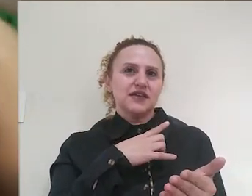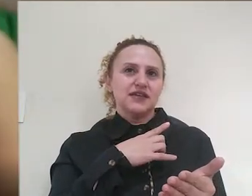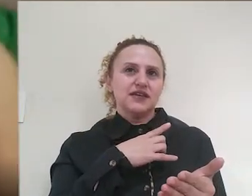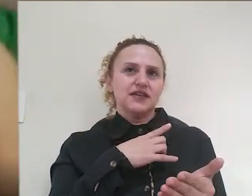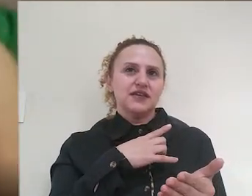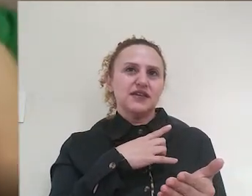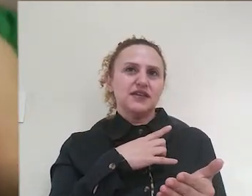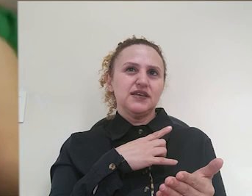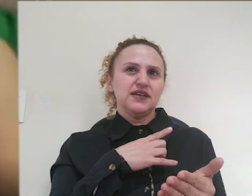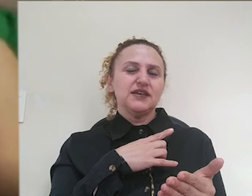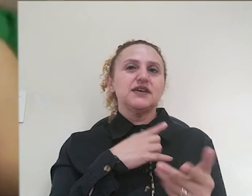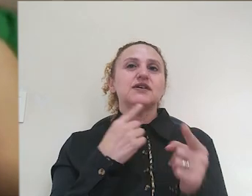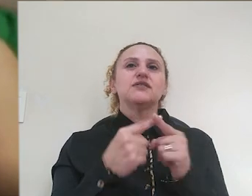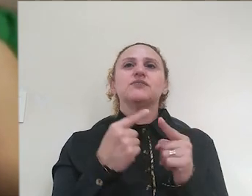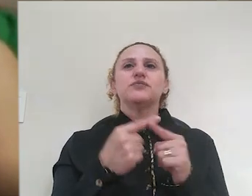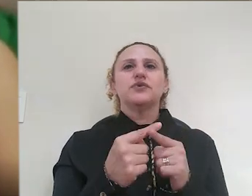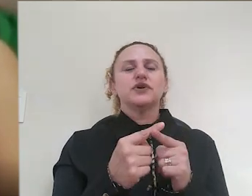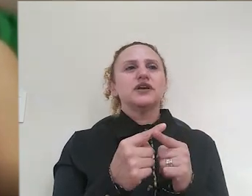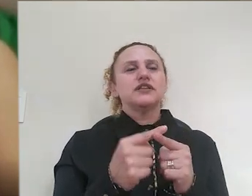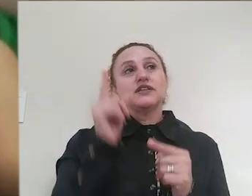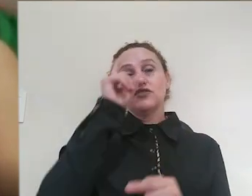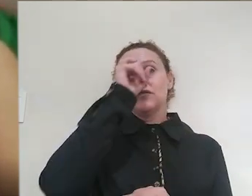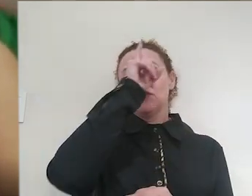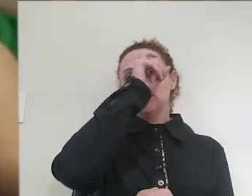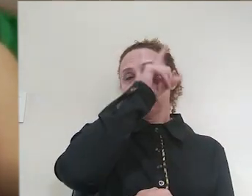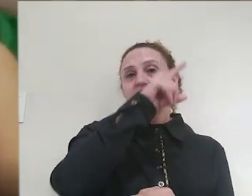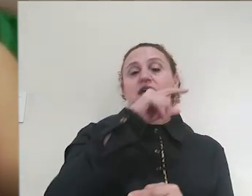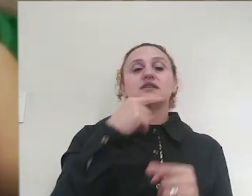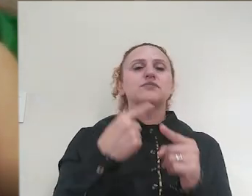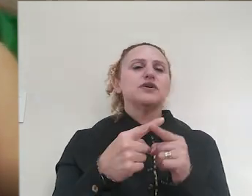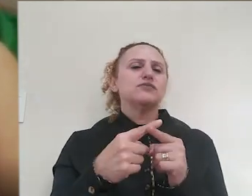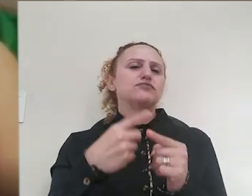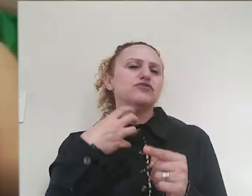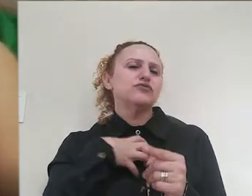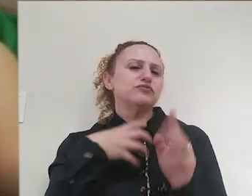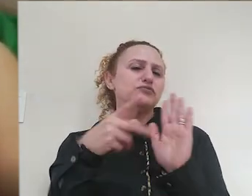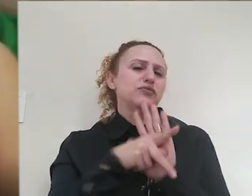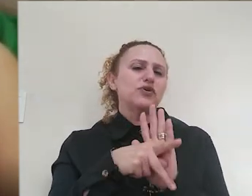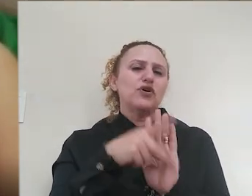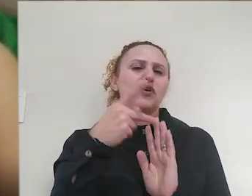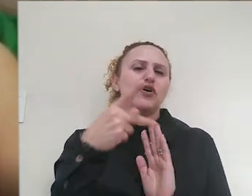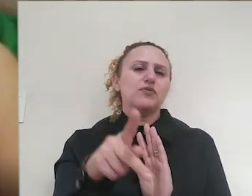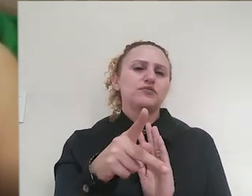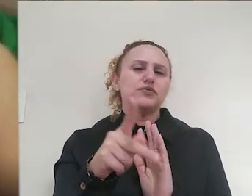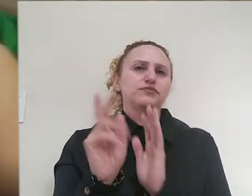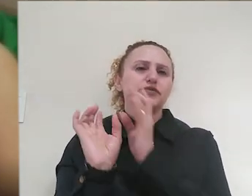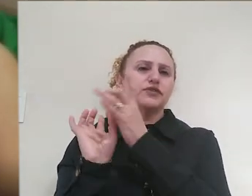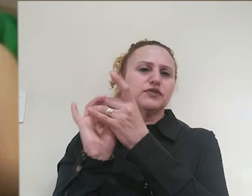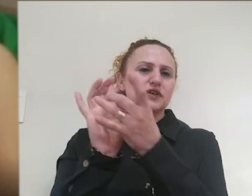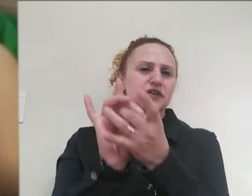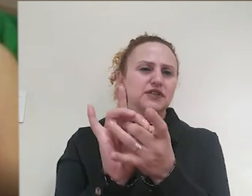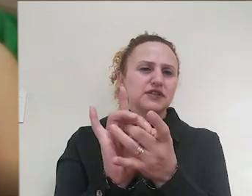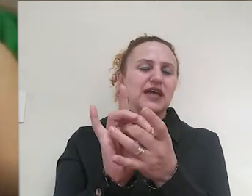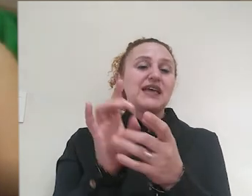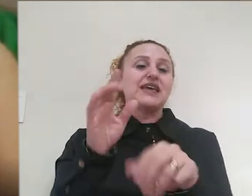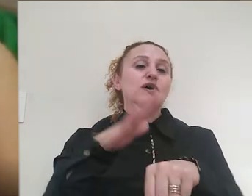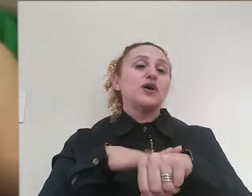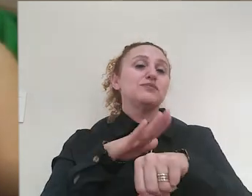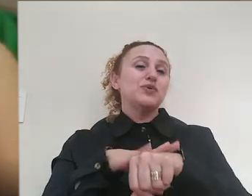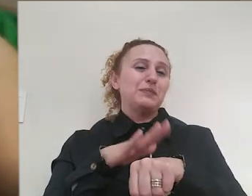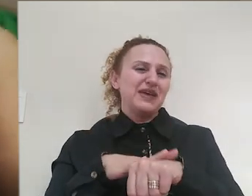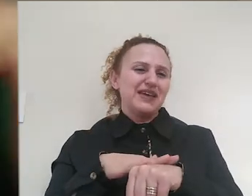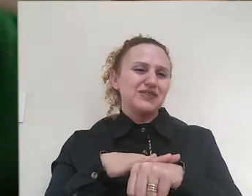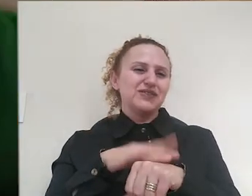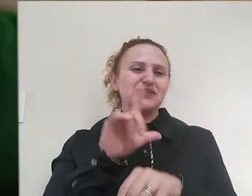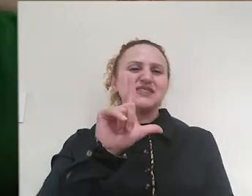talvez exatamente pela própria configuração da vida, né? Fala-se que a gente vive tempos líquidos,